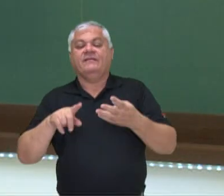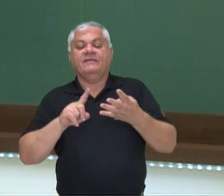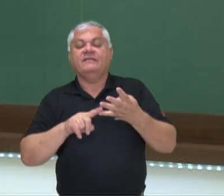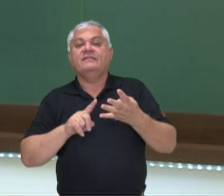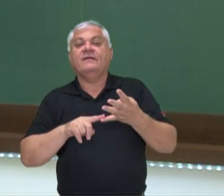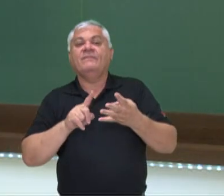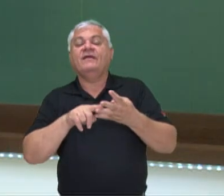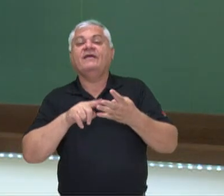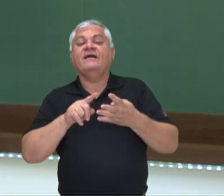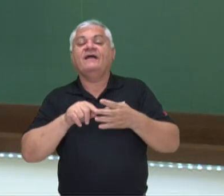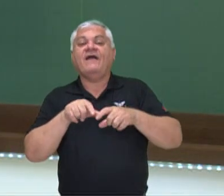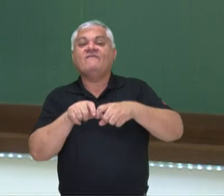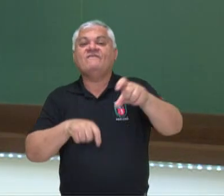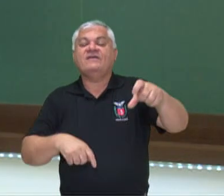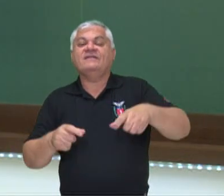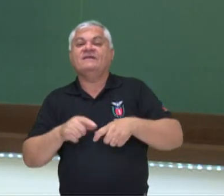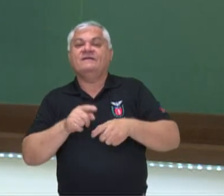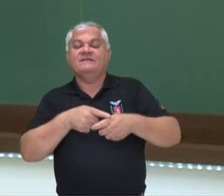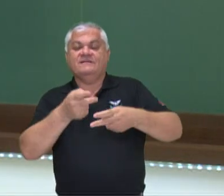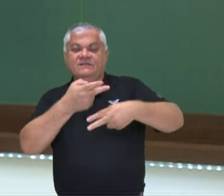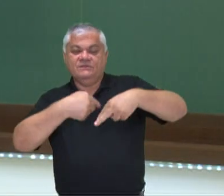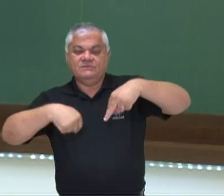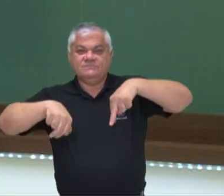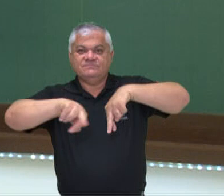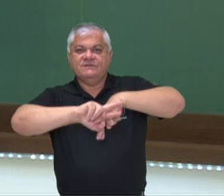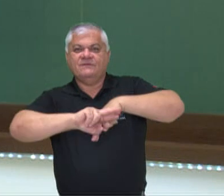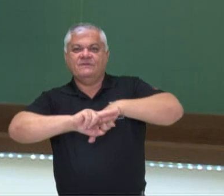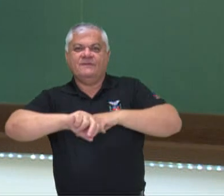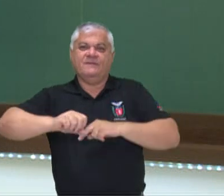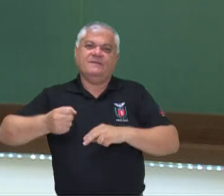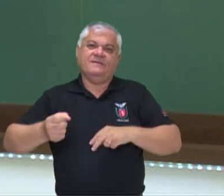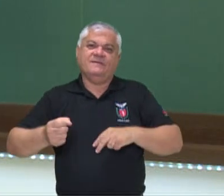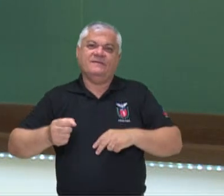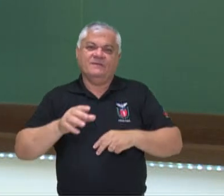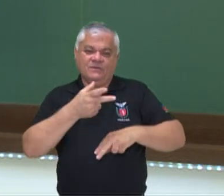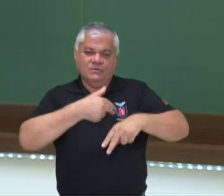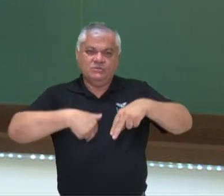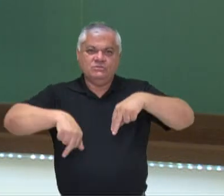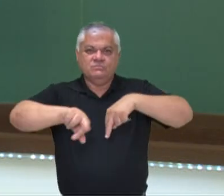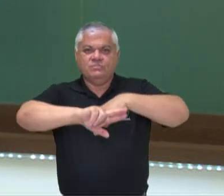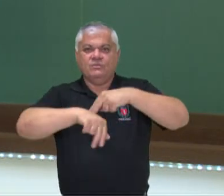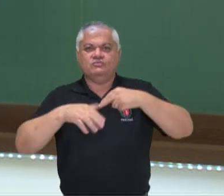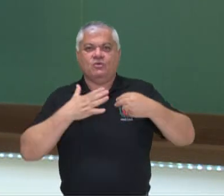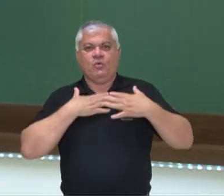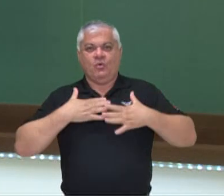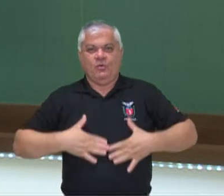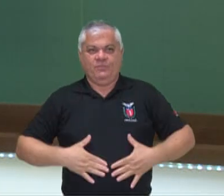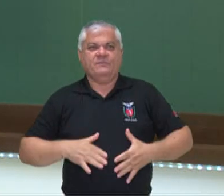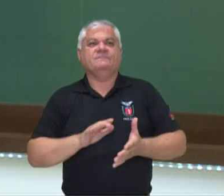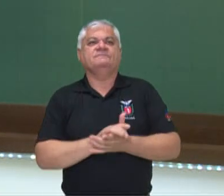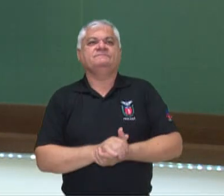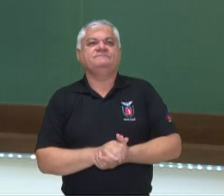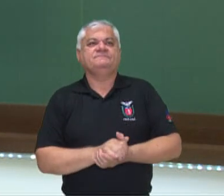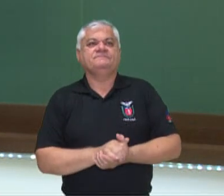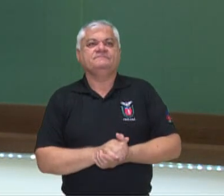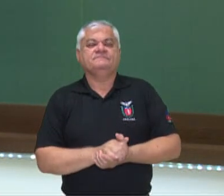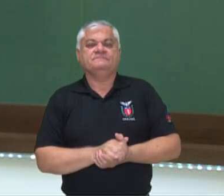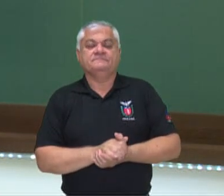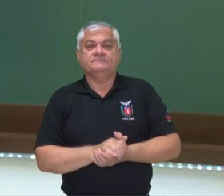e a finta, que é quando eu passo pelo meu marcador também sem a bola, só usando o meu corpo, ok?